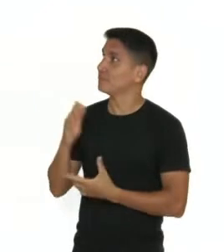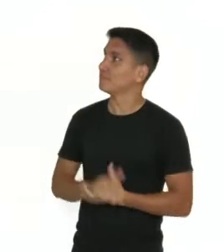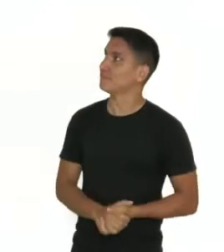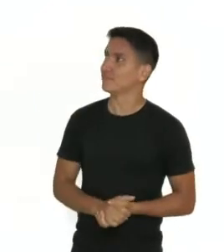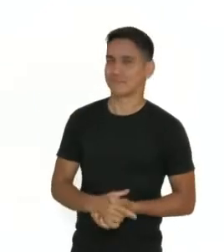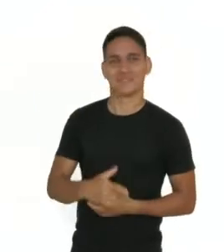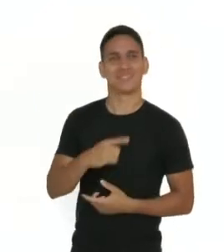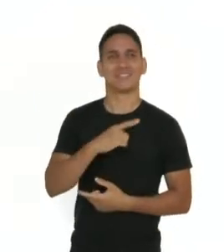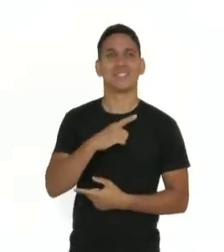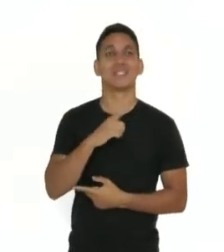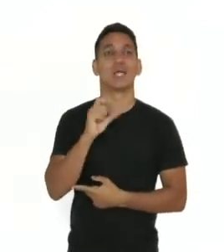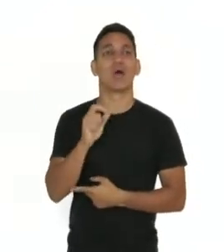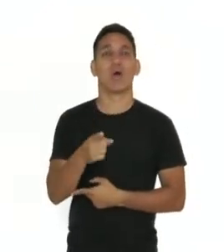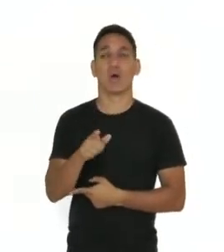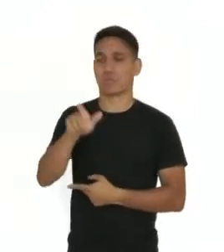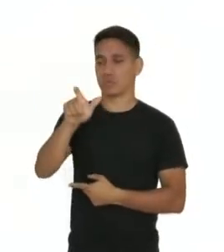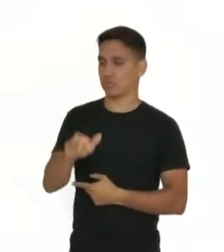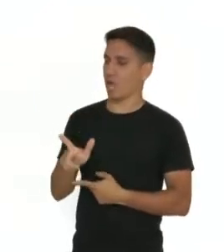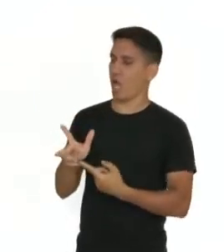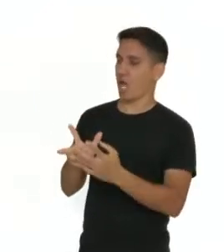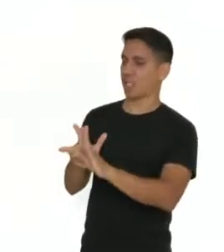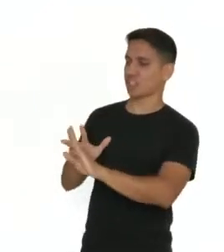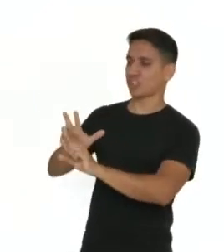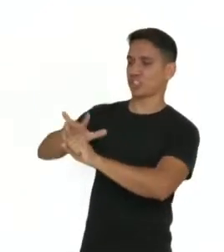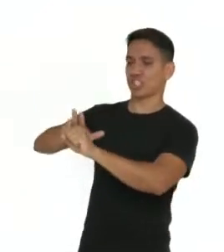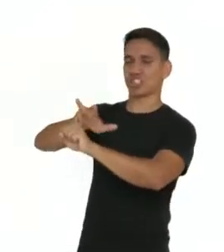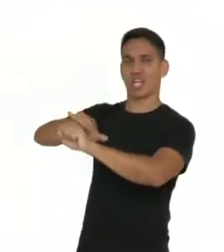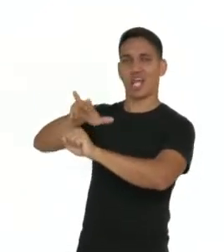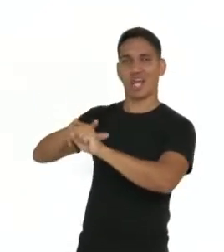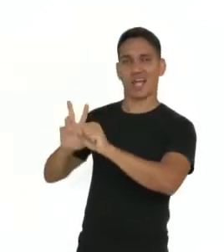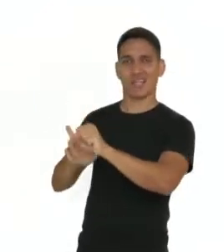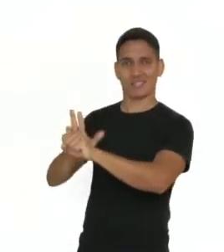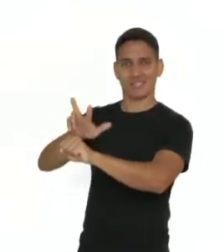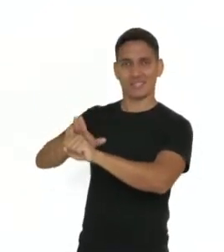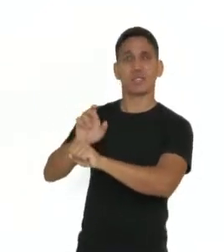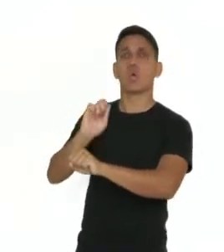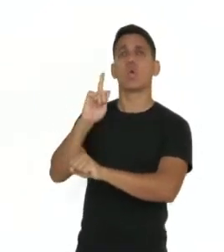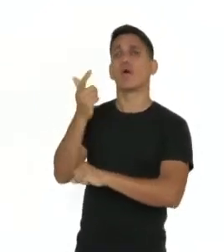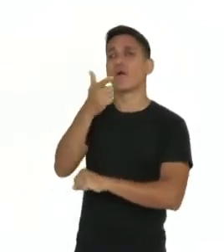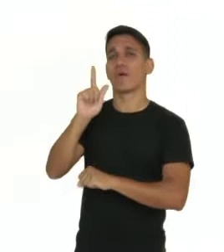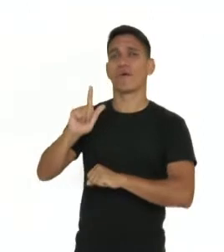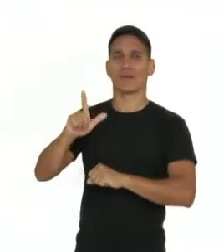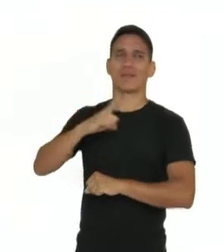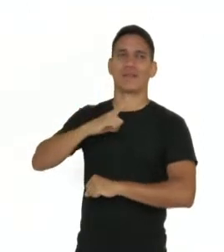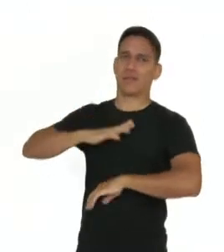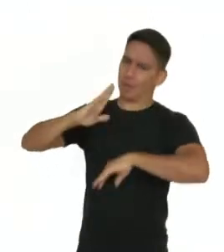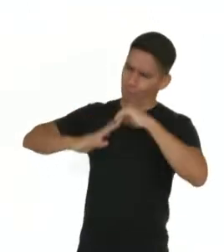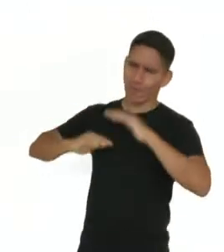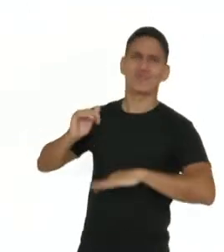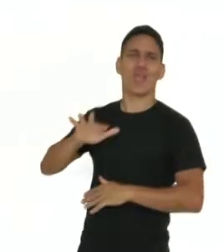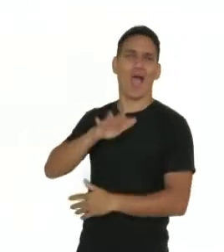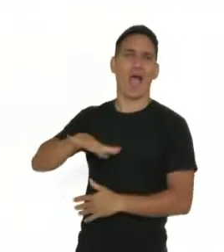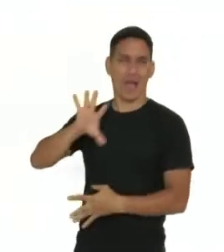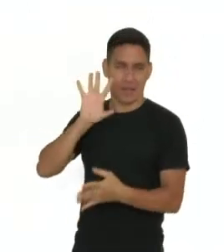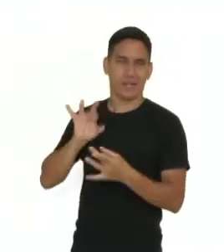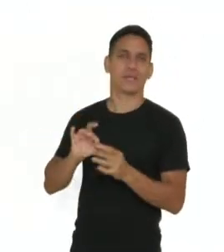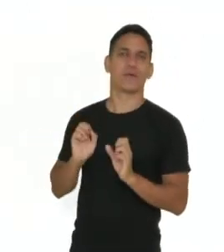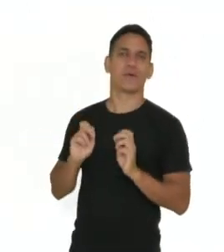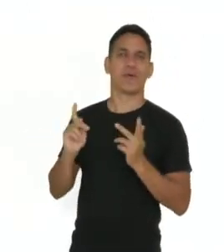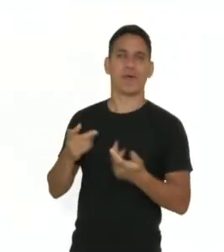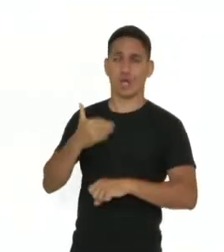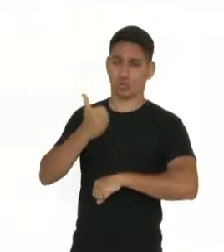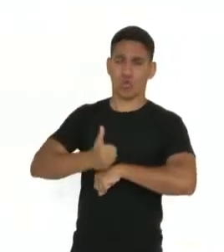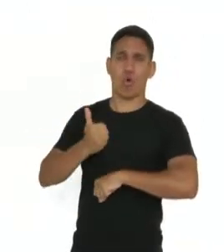Temos ali alguém cortando o cabelo, o que mais? Temos um profissional da área ali, né? Dono de um salão